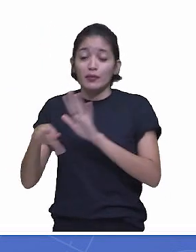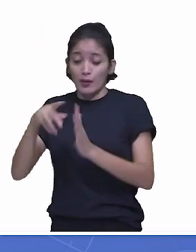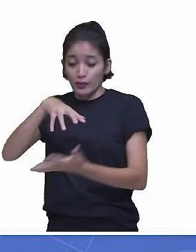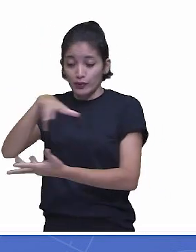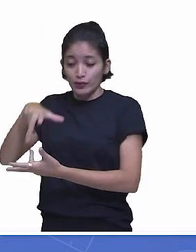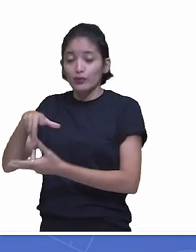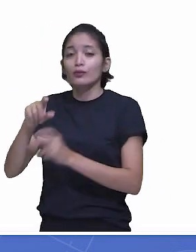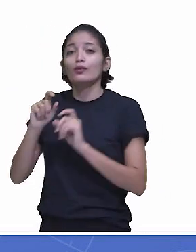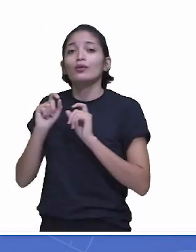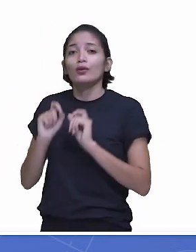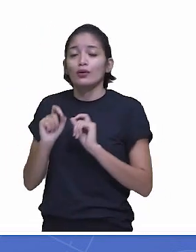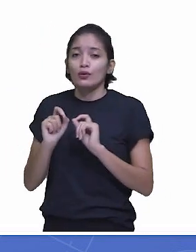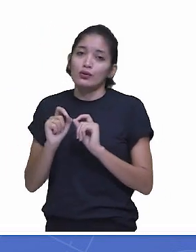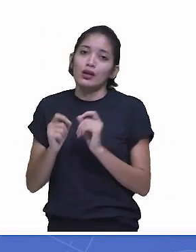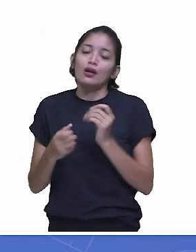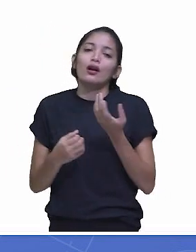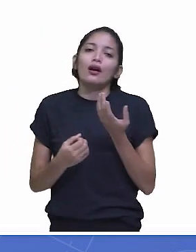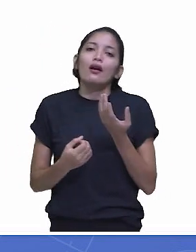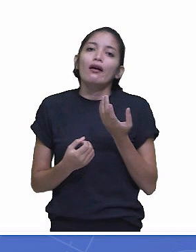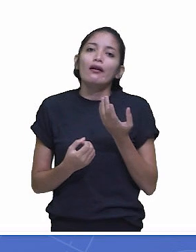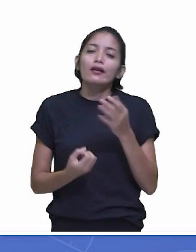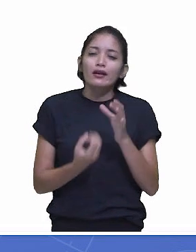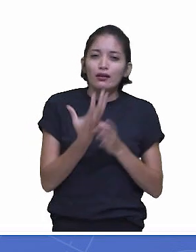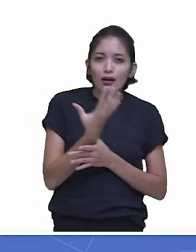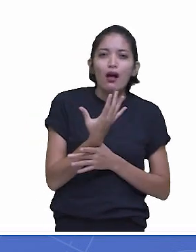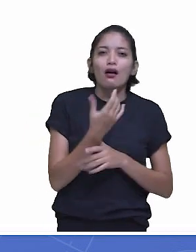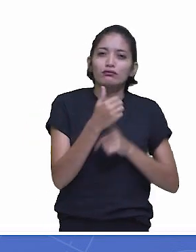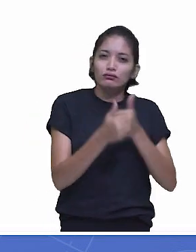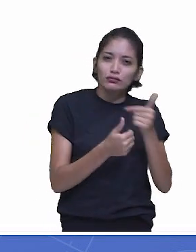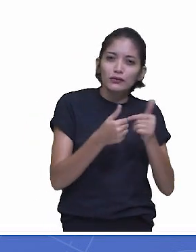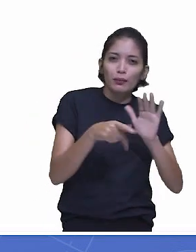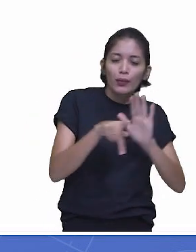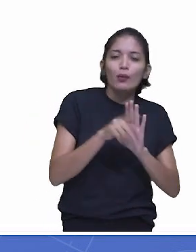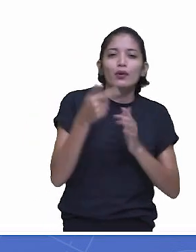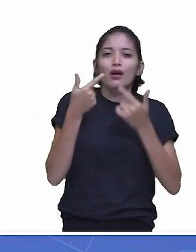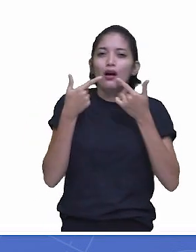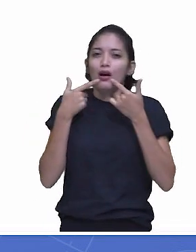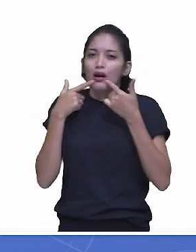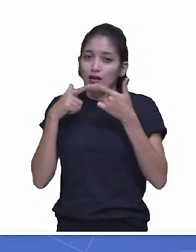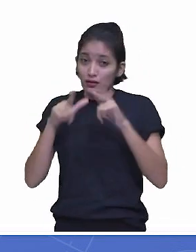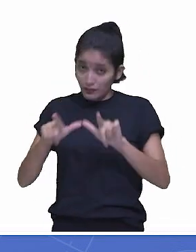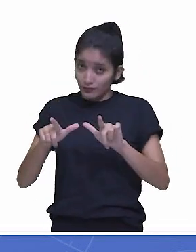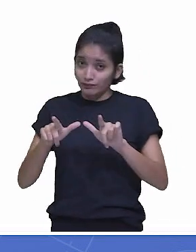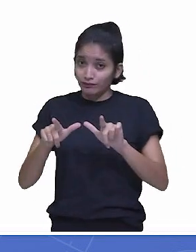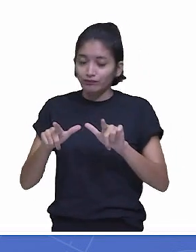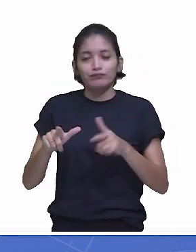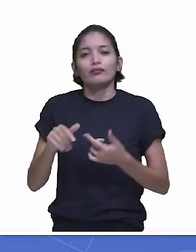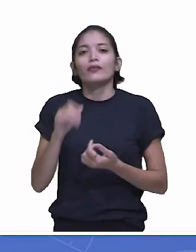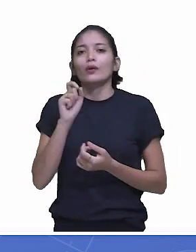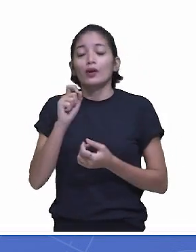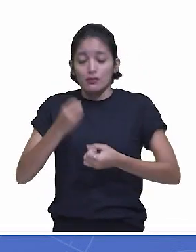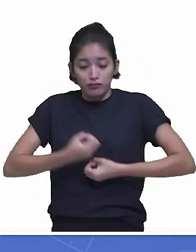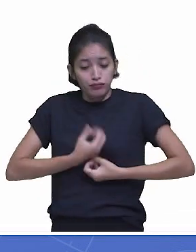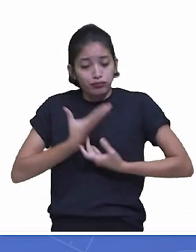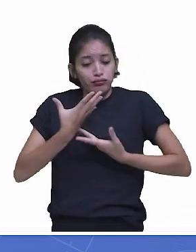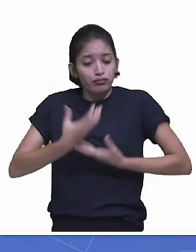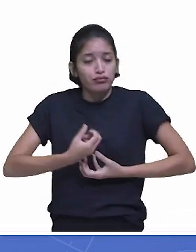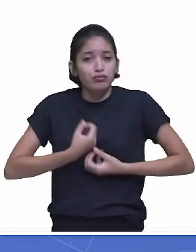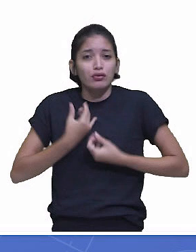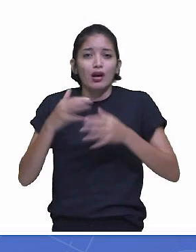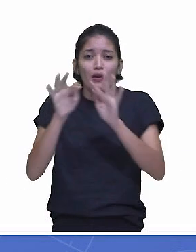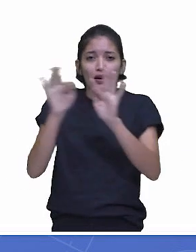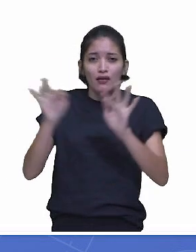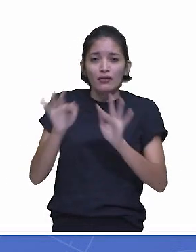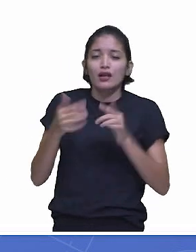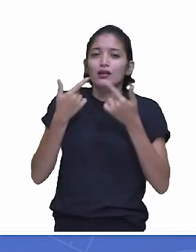construída por meio do trabalho estético da linguagem. Como já afirmei, Função poética é a estética da linguagem,